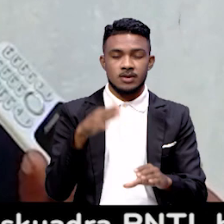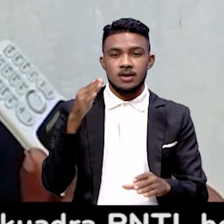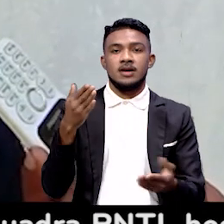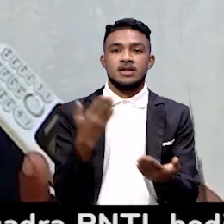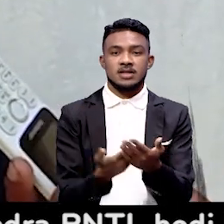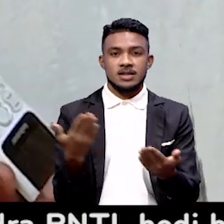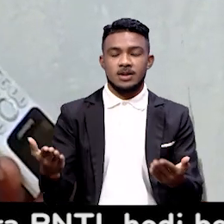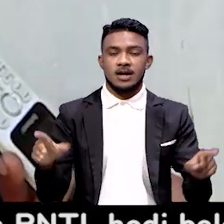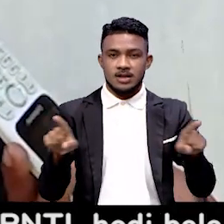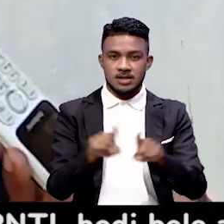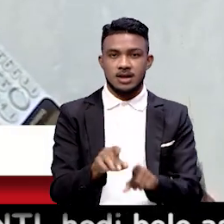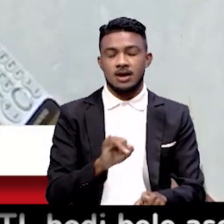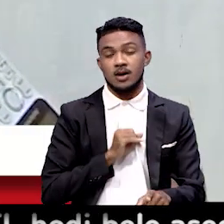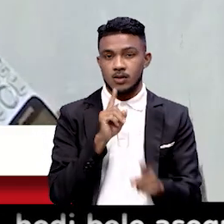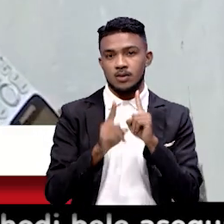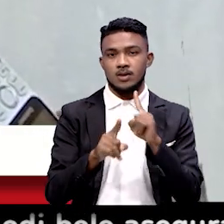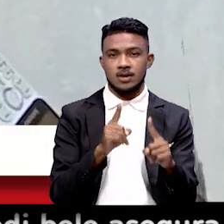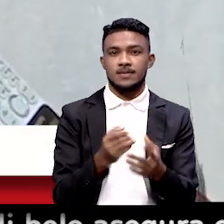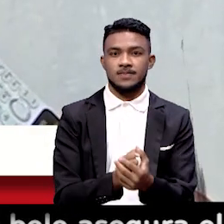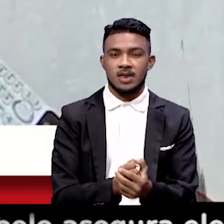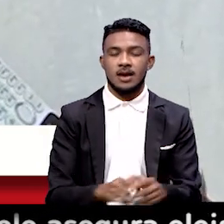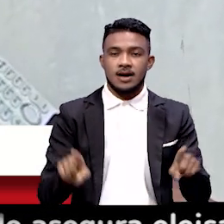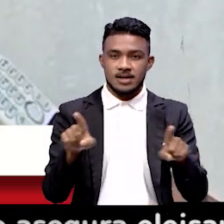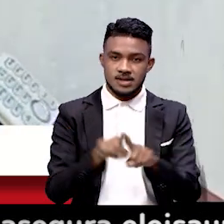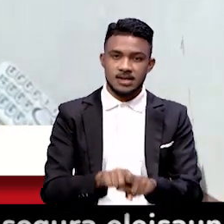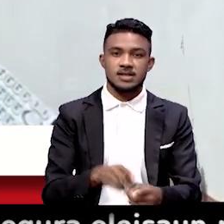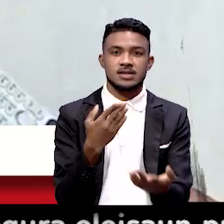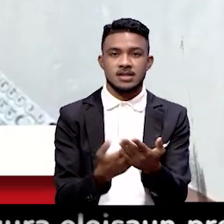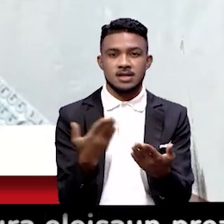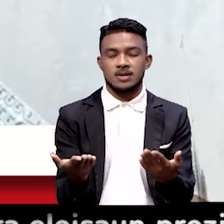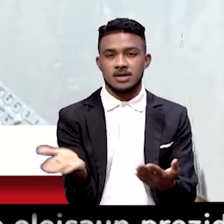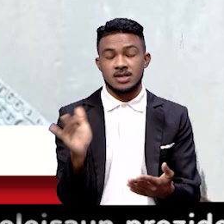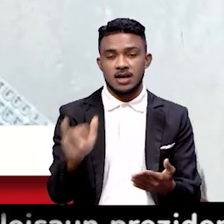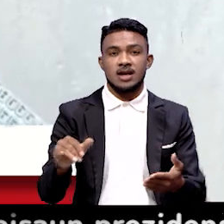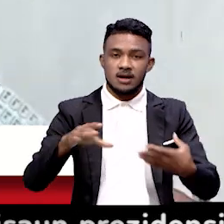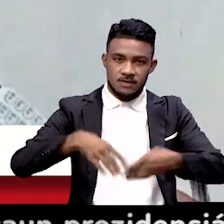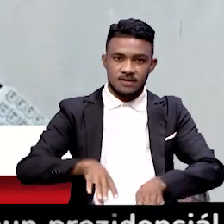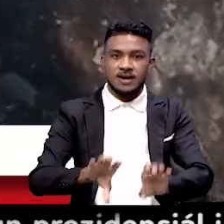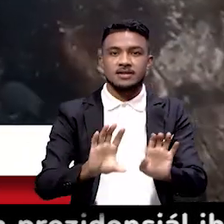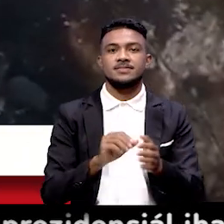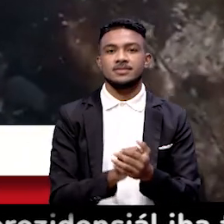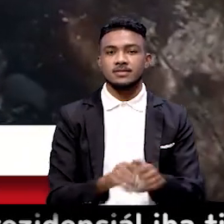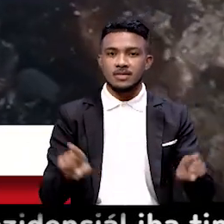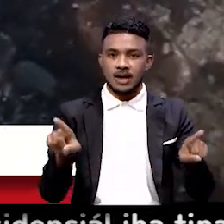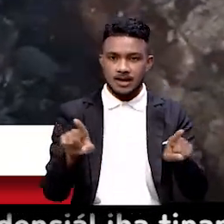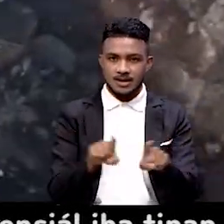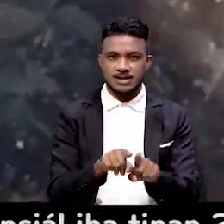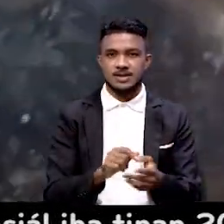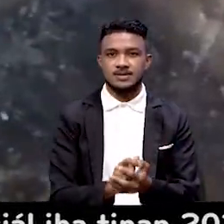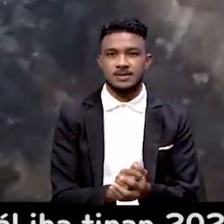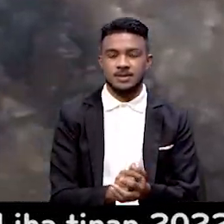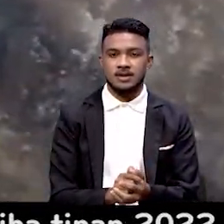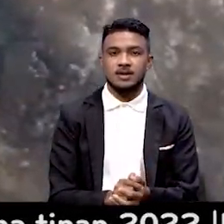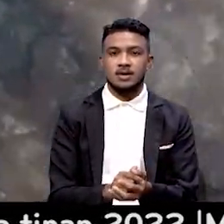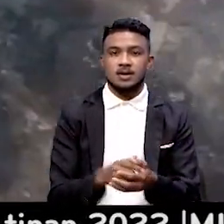o inau explica, ona, e anesan, sa san, ida neve, mas será fang, anesan,